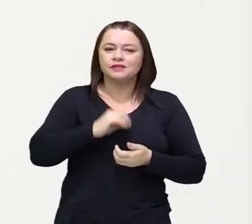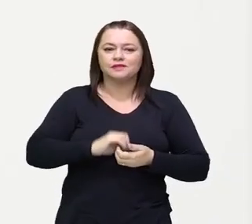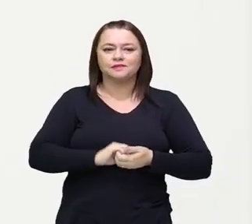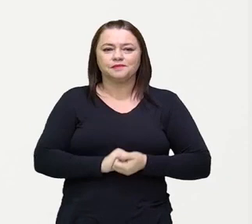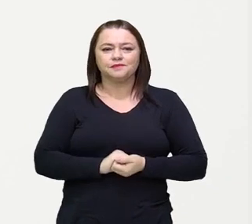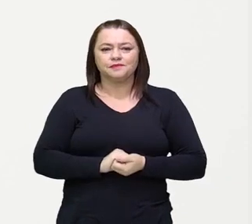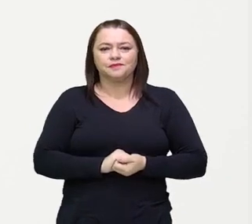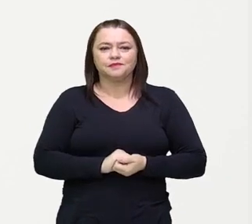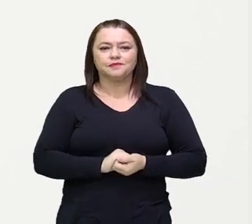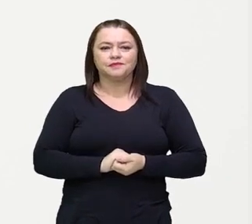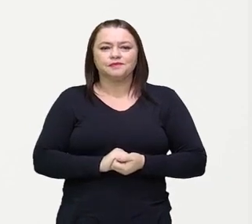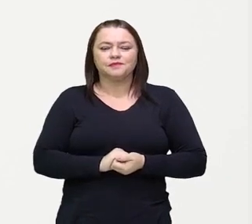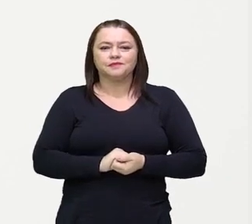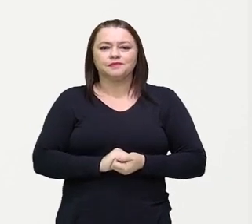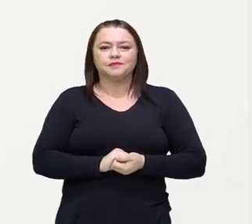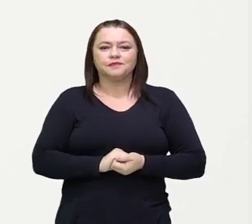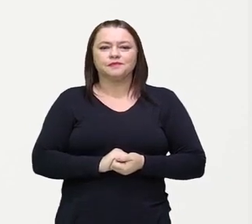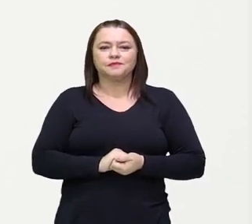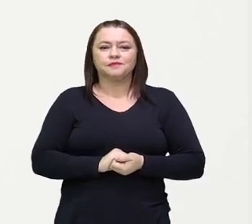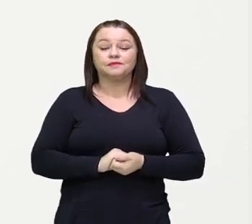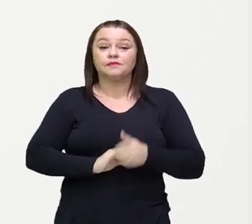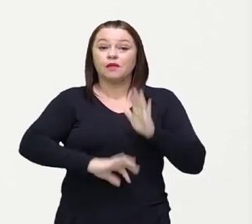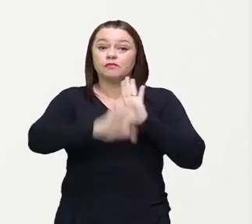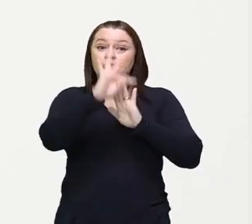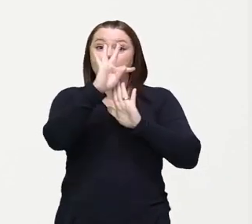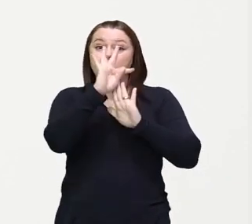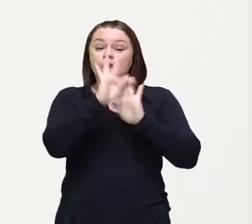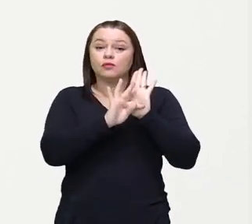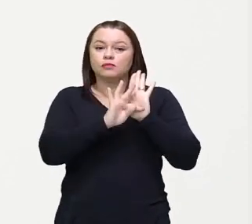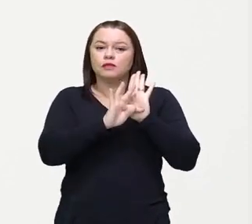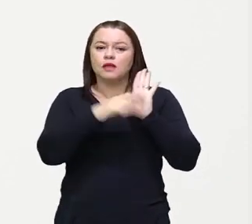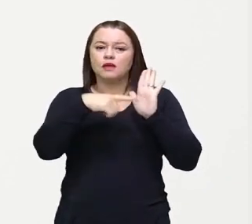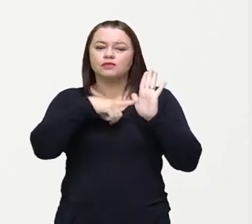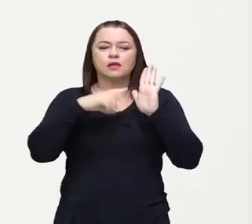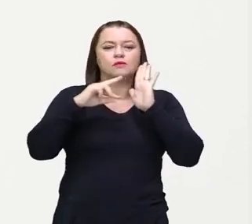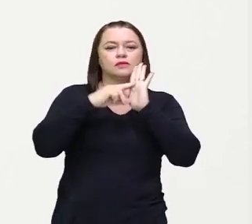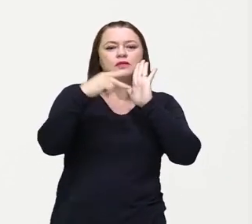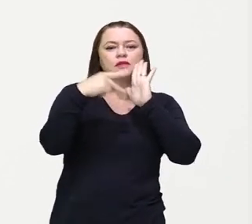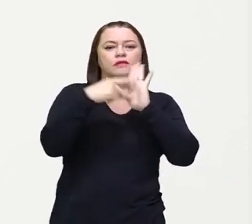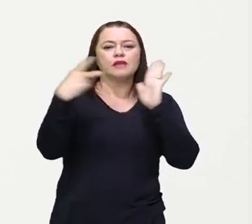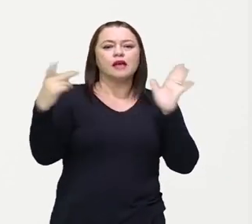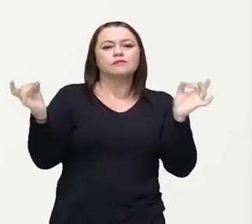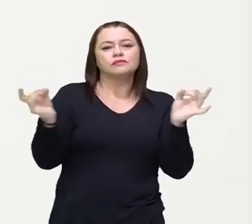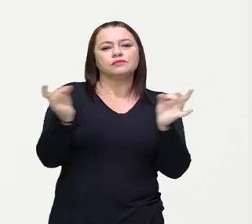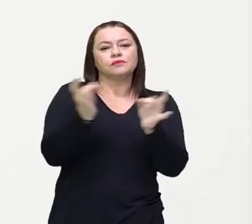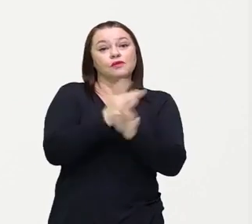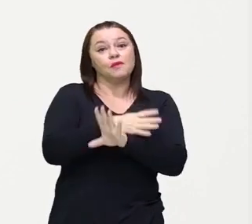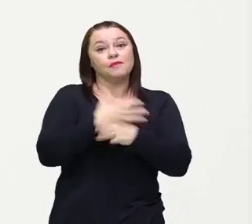ó. Então, o texto com sentido completo. Parágrafo.